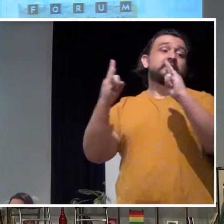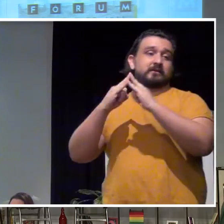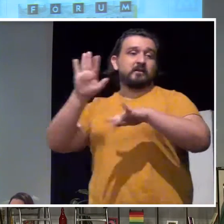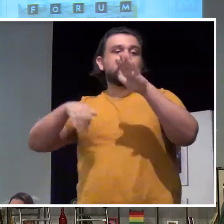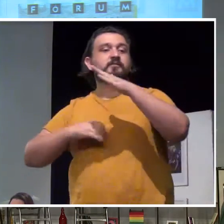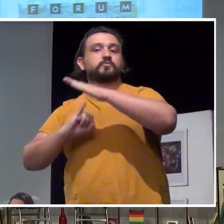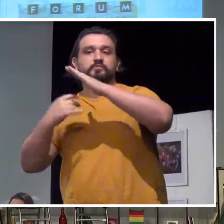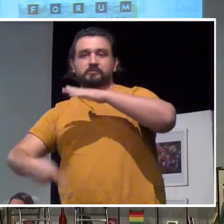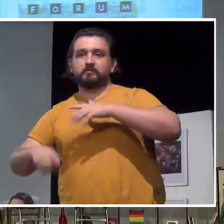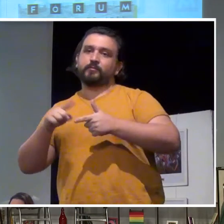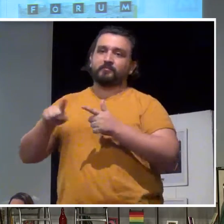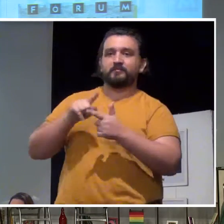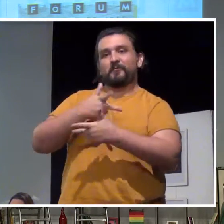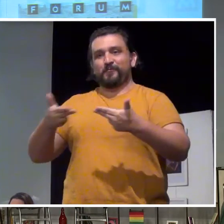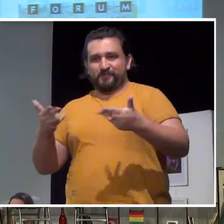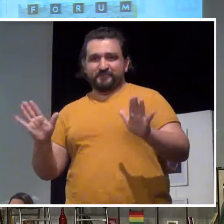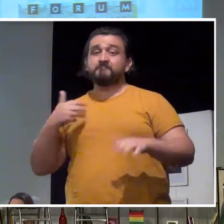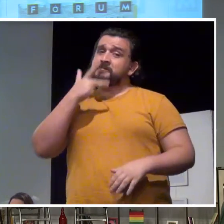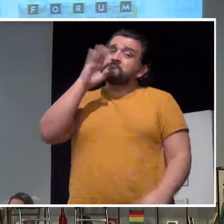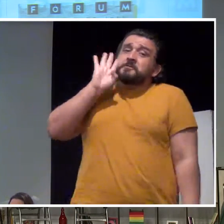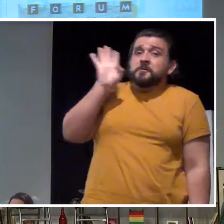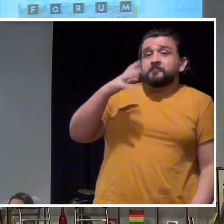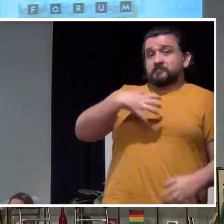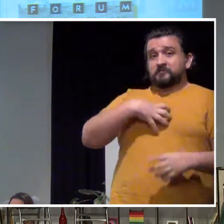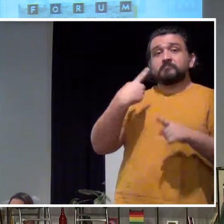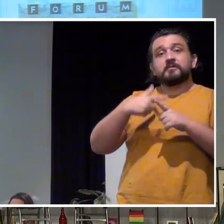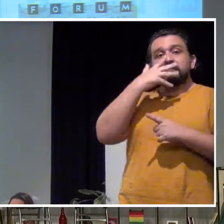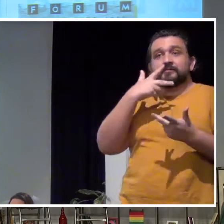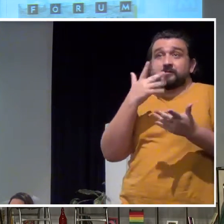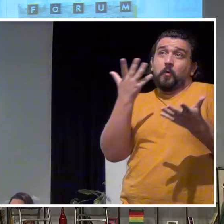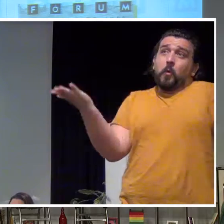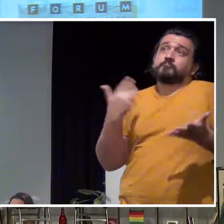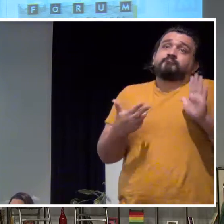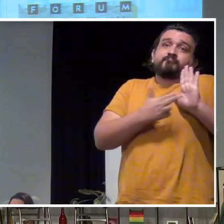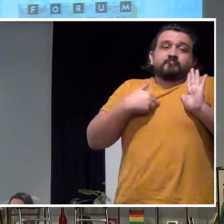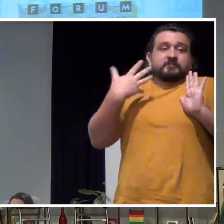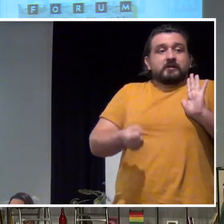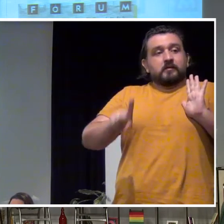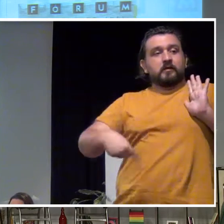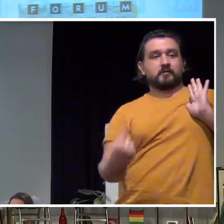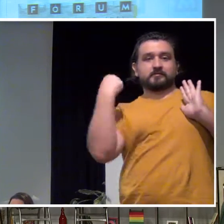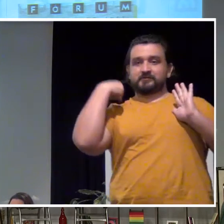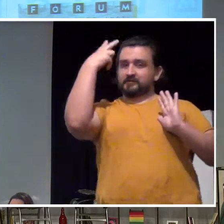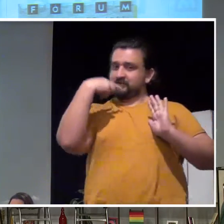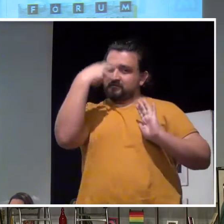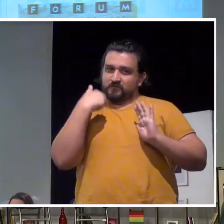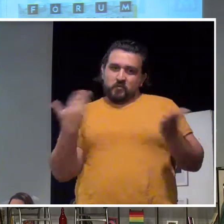E eu acho que foi bacana isso. Eu ver que eu estava nessa cegueira, realmente, e assumi